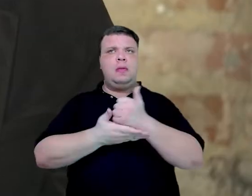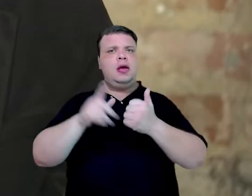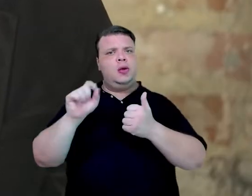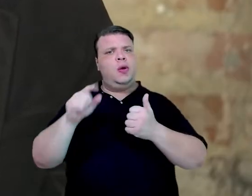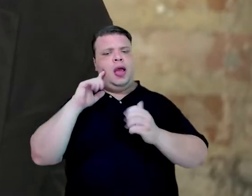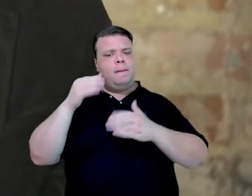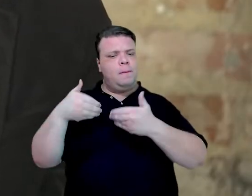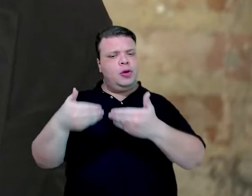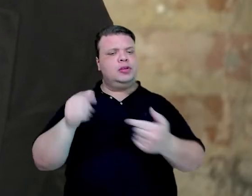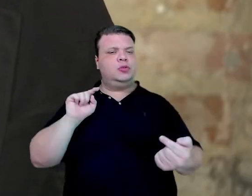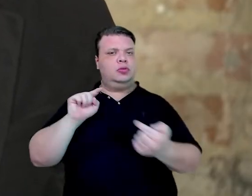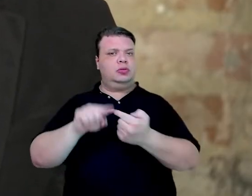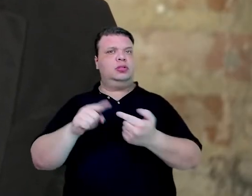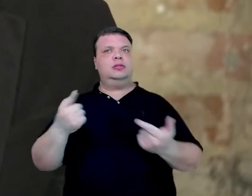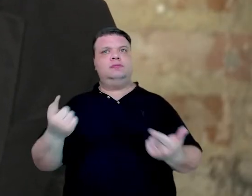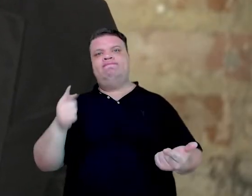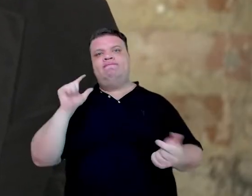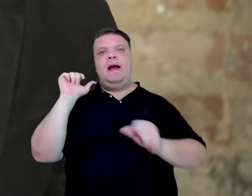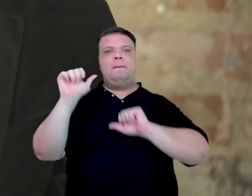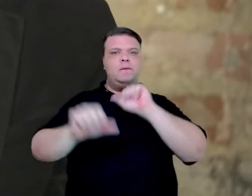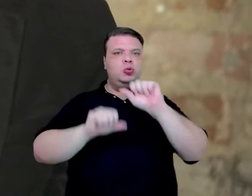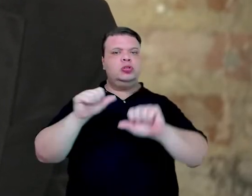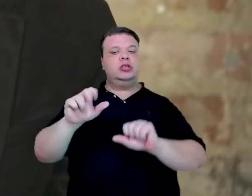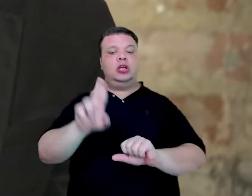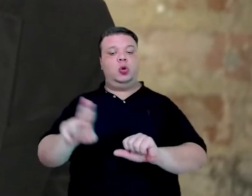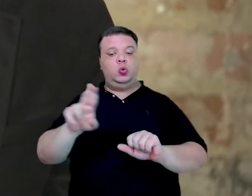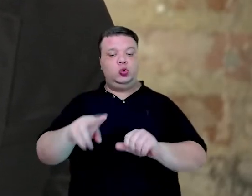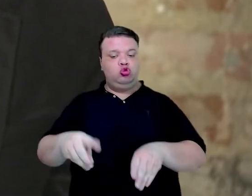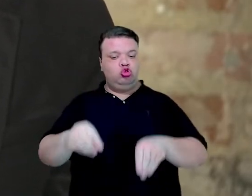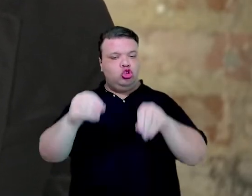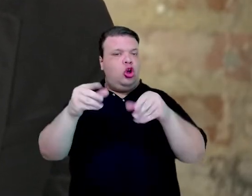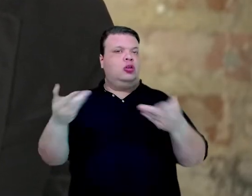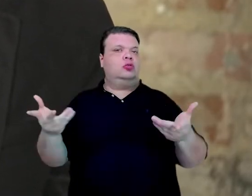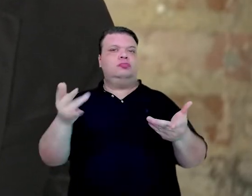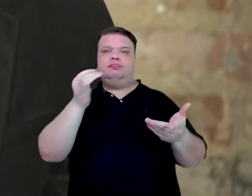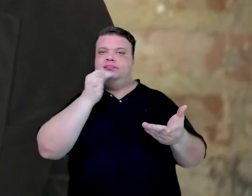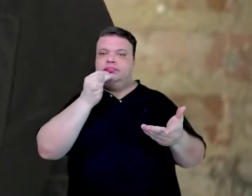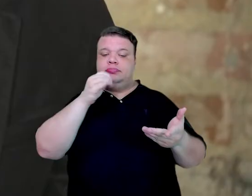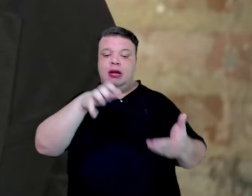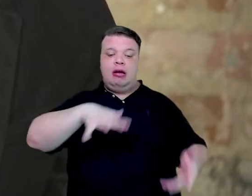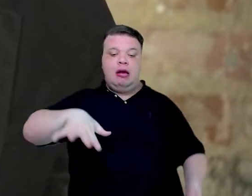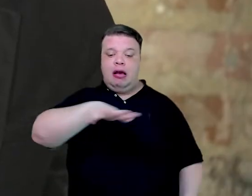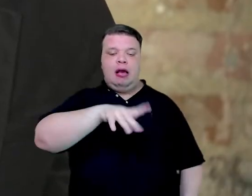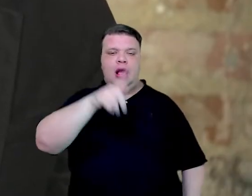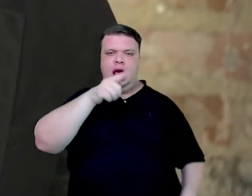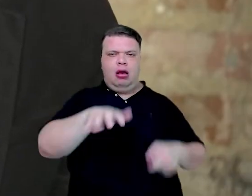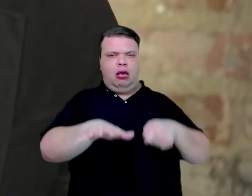área vegetada. Esses processos, basicamente, interferem pouco no clima global.